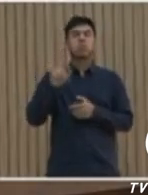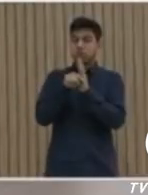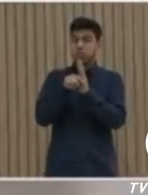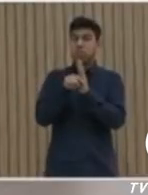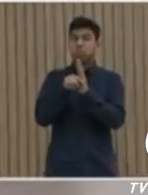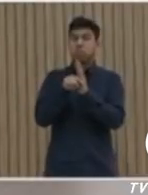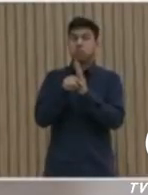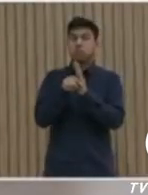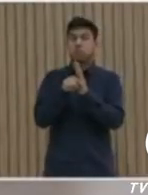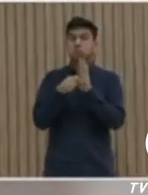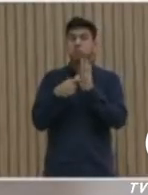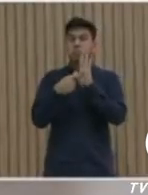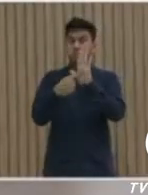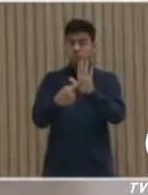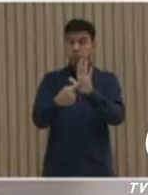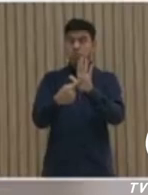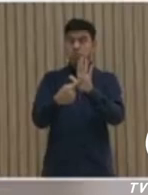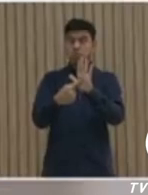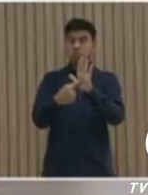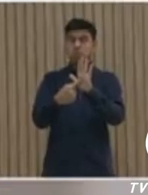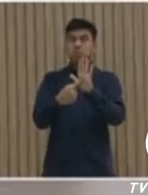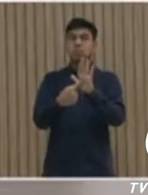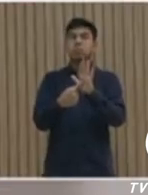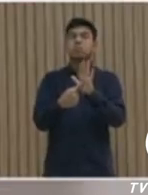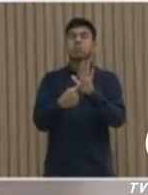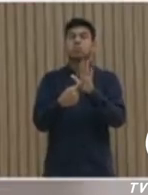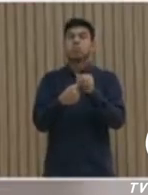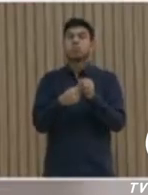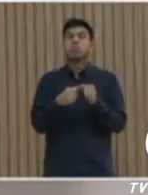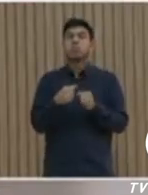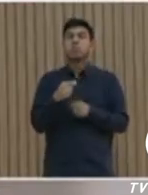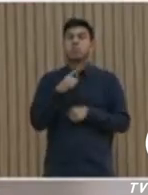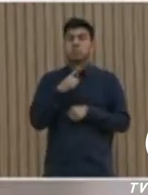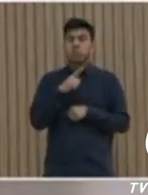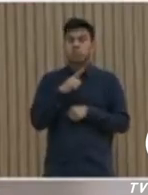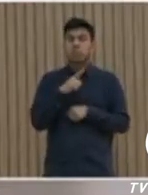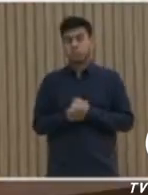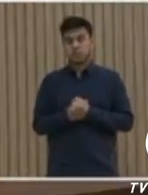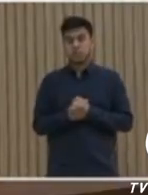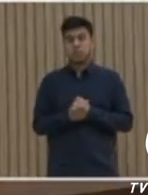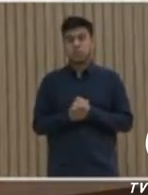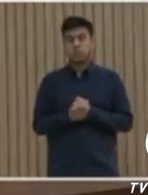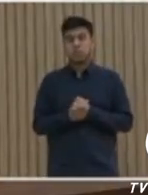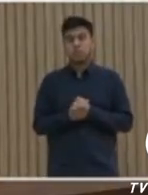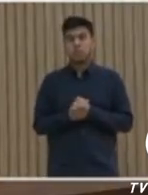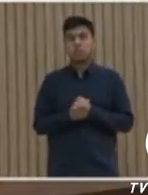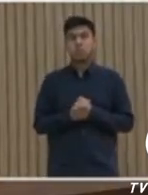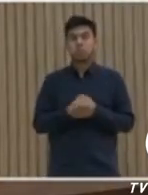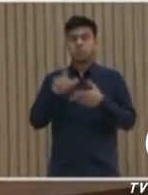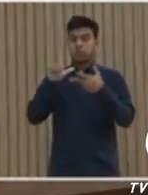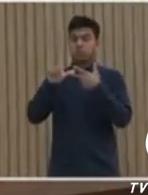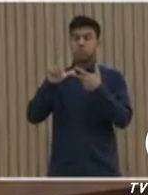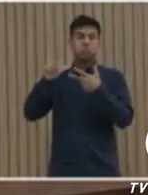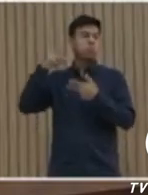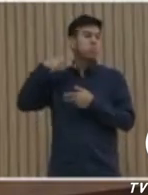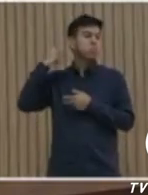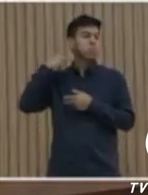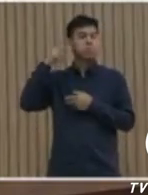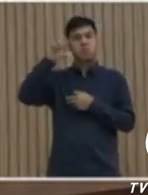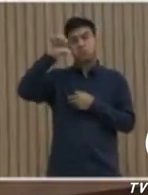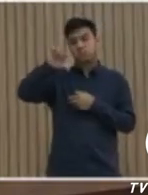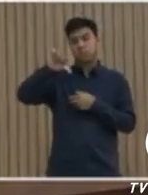31 de Dezembro de 2028 em Pato Branco sendo para a próxima legislatura vereador